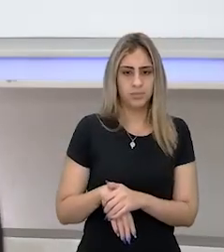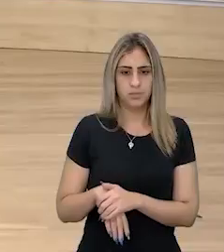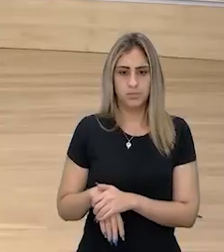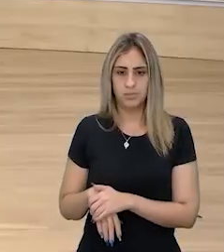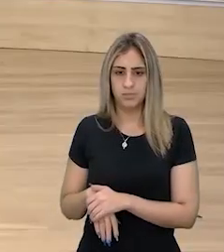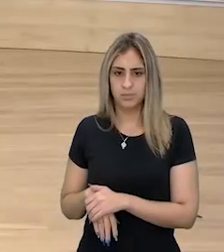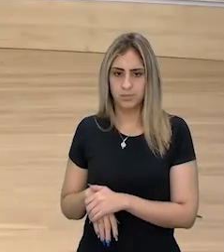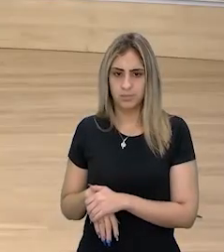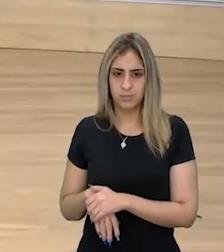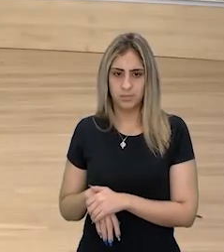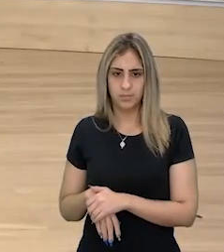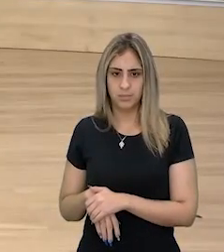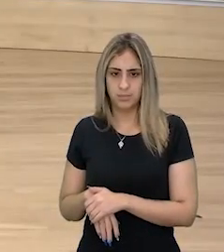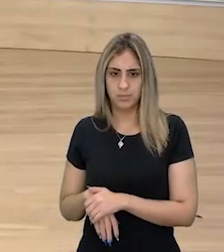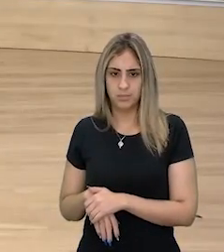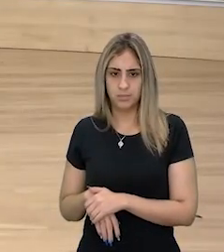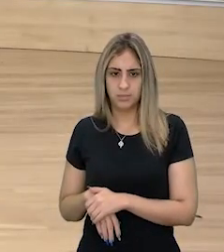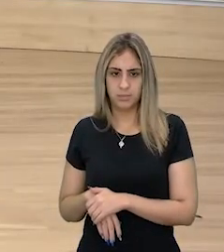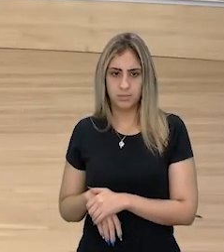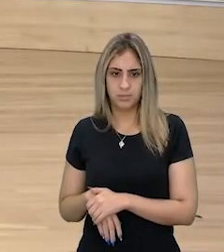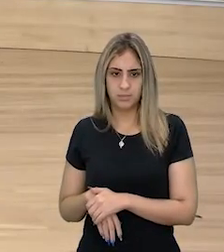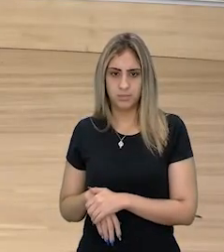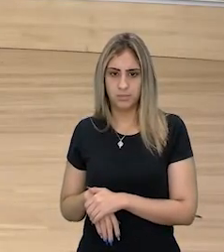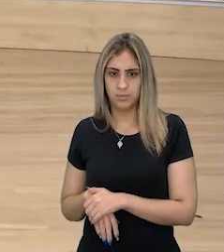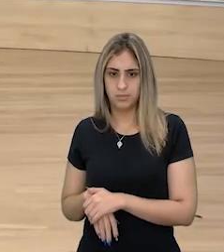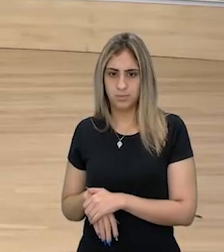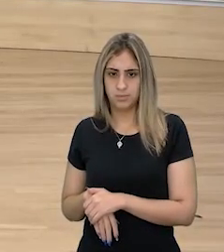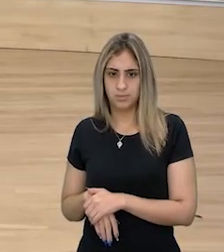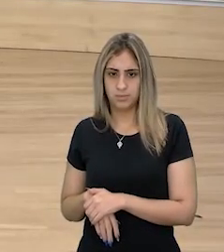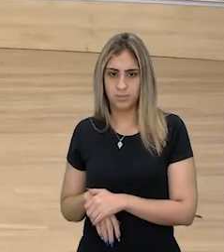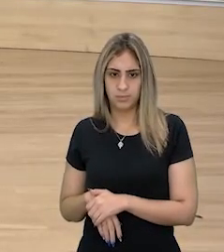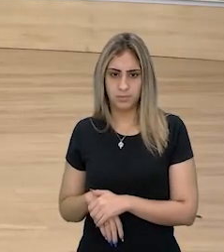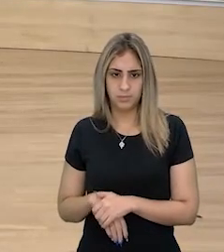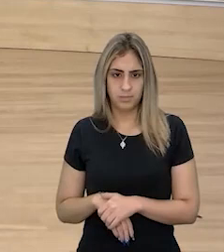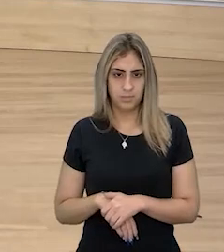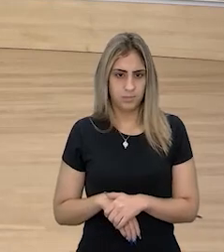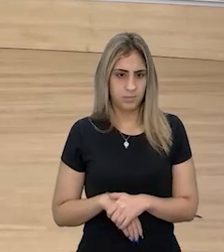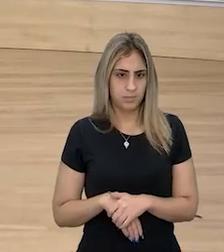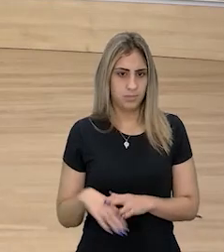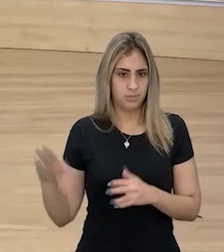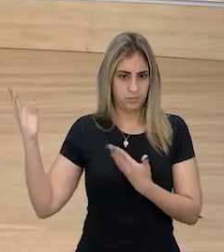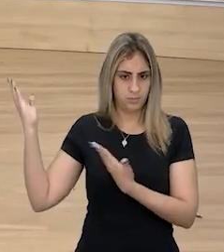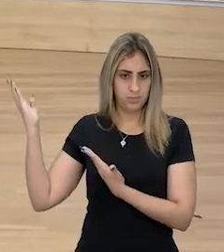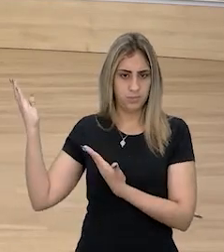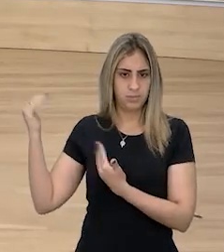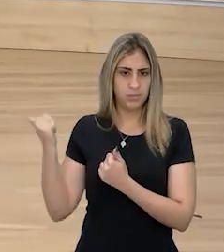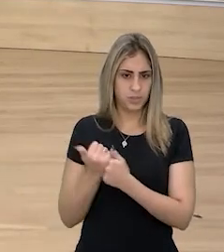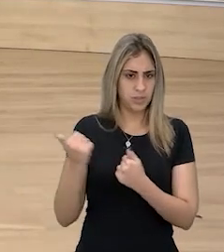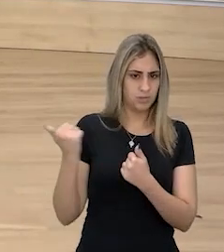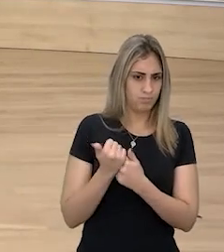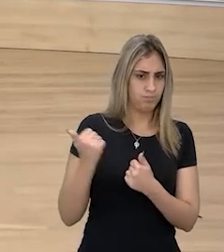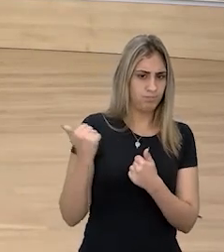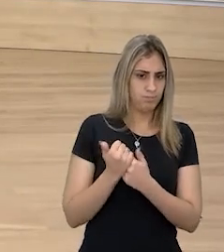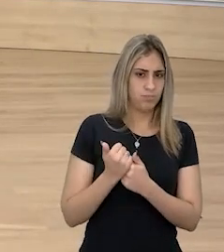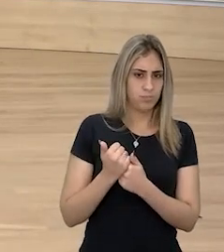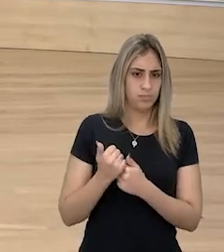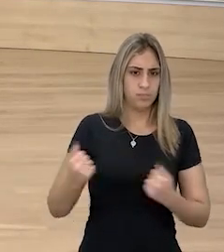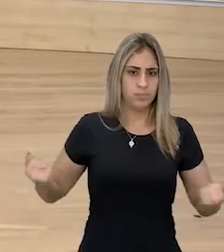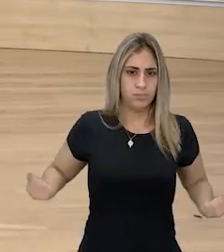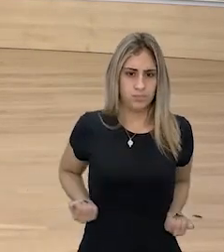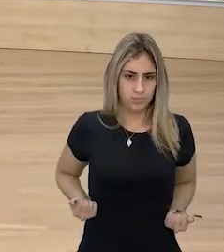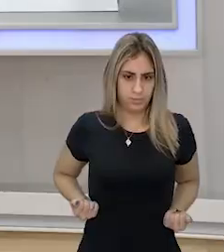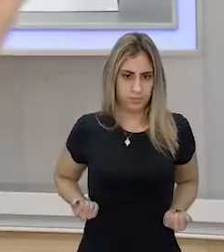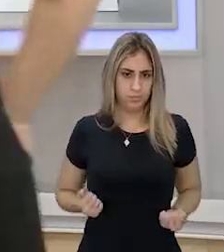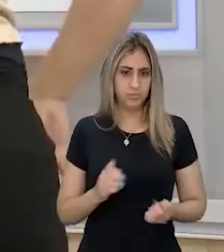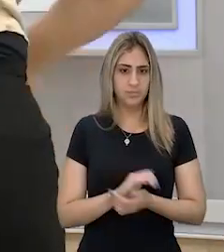Defendi. Ela vai dar um soco à altura do meu rosto. Defendo. Defendo. Defendo. Foram 3. Bati aqui na costela. Pum.